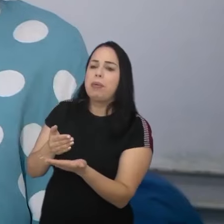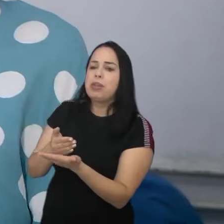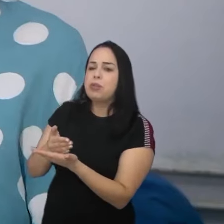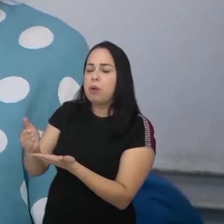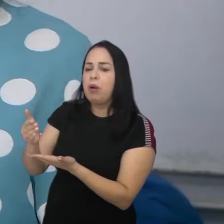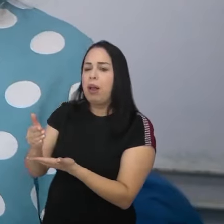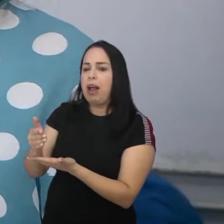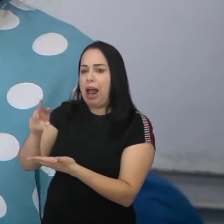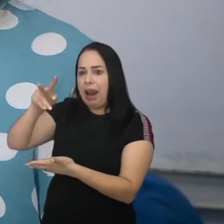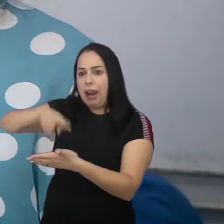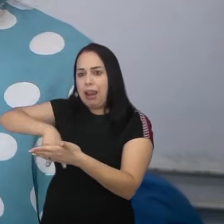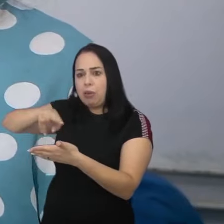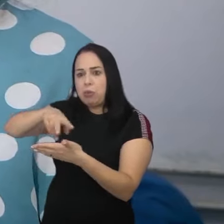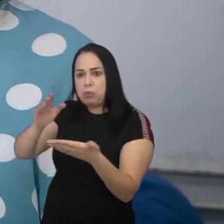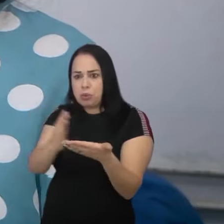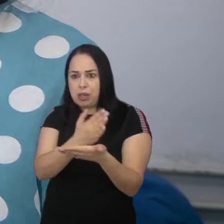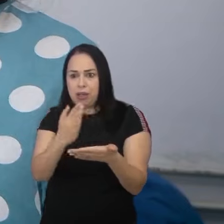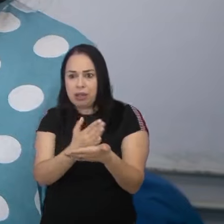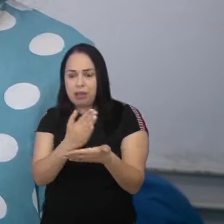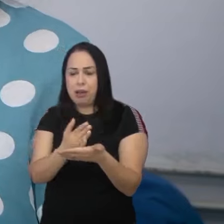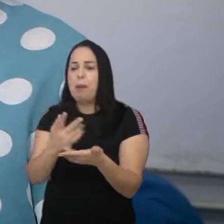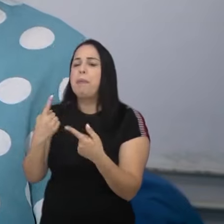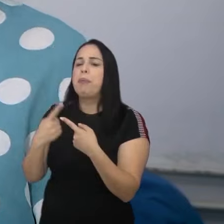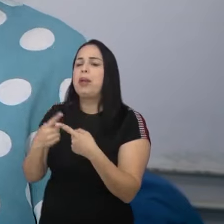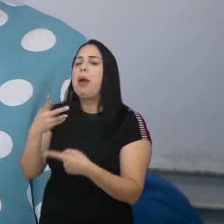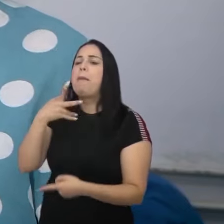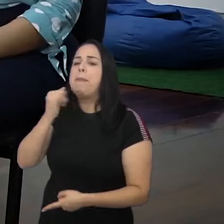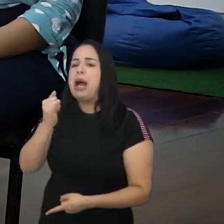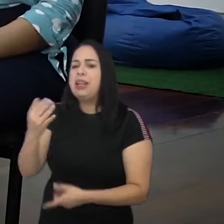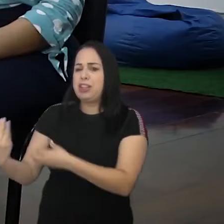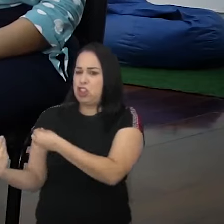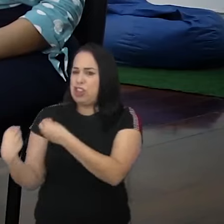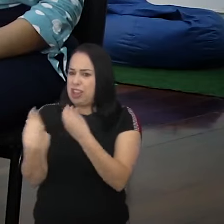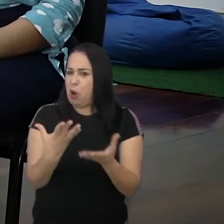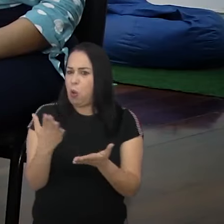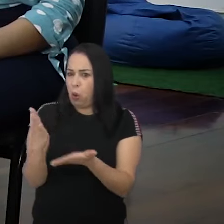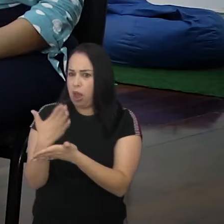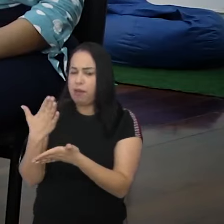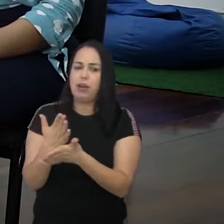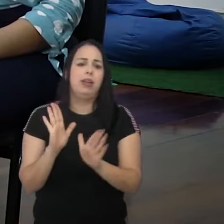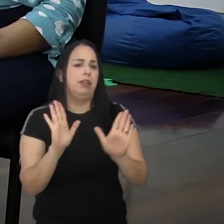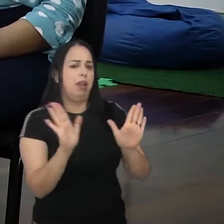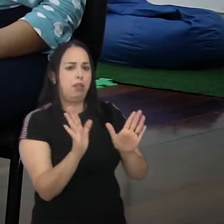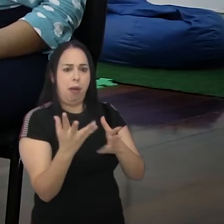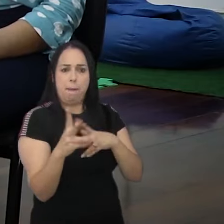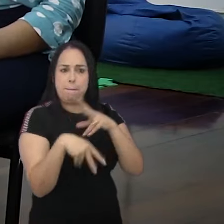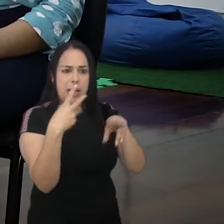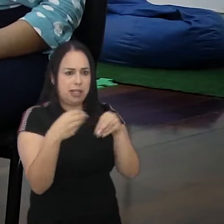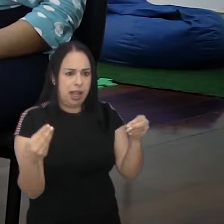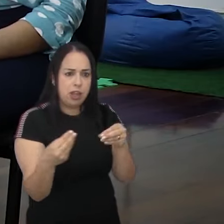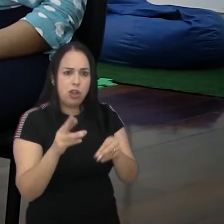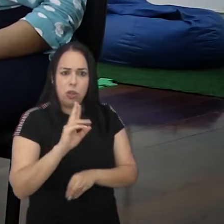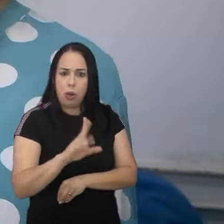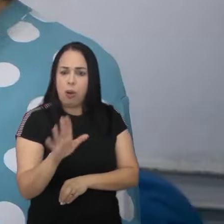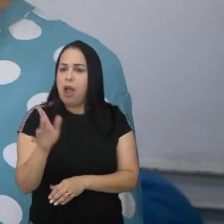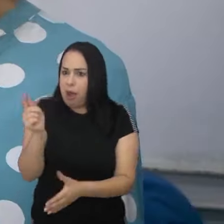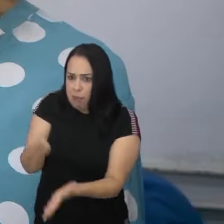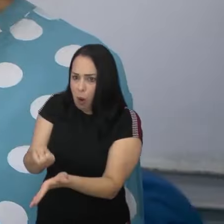Você começou a ler as obras de Cassiano e Ricardo com um presente que seu pai te deu, né? Ele te deu uma coletânea, foi não, foi, não foi nem um presente. Meu pai